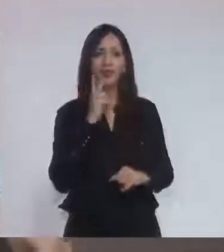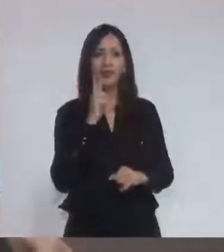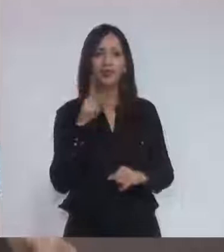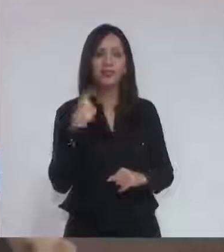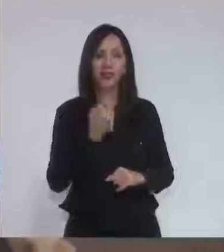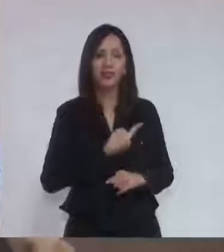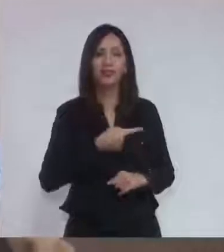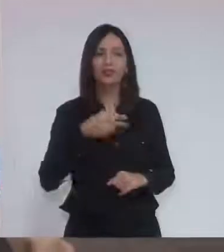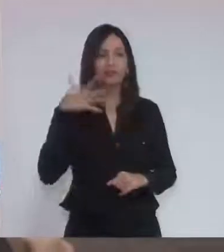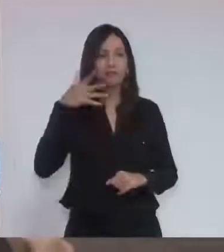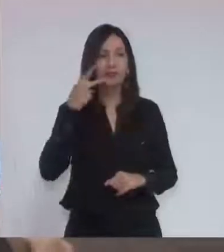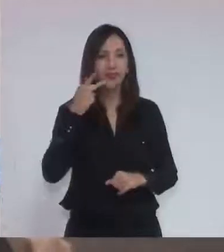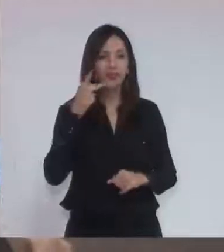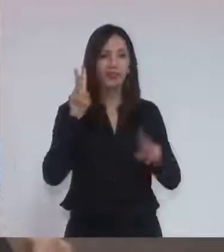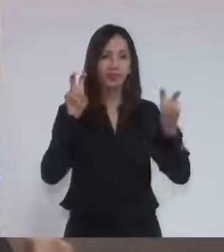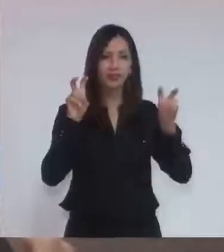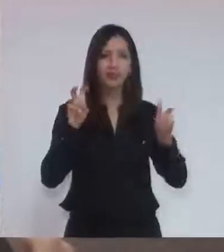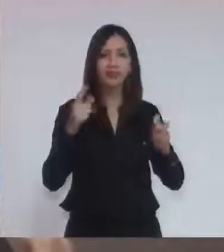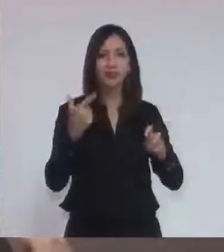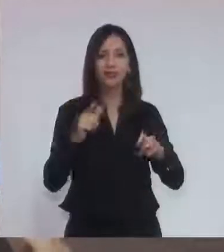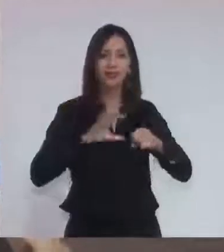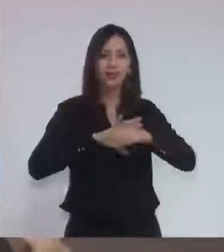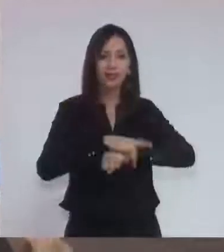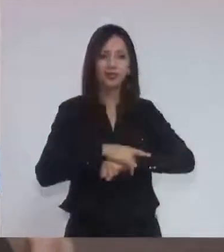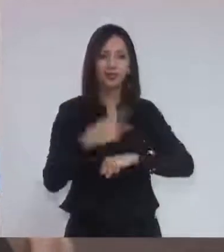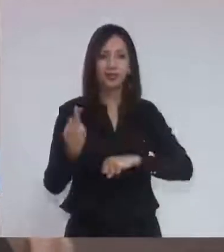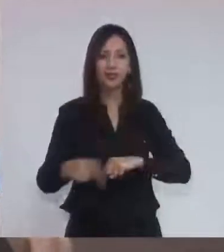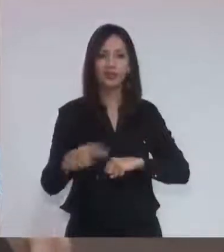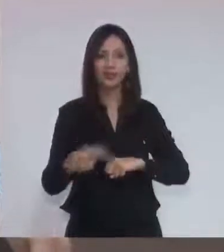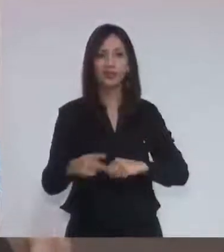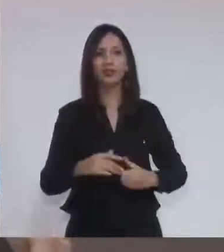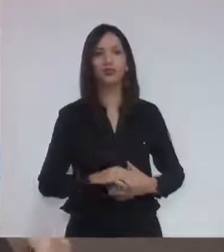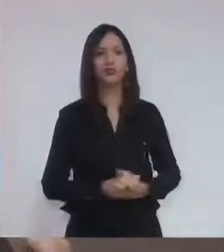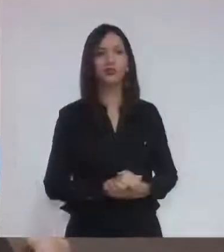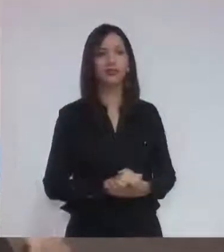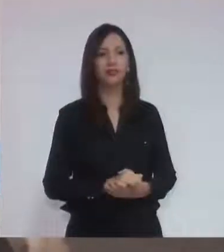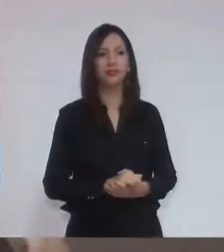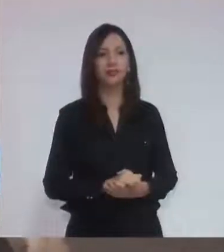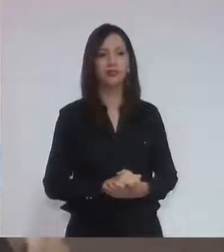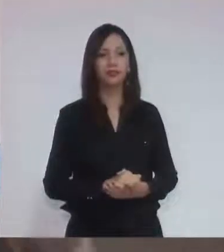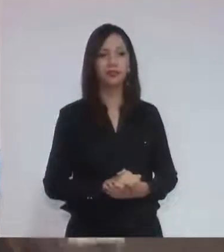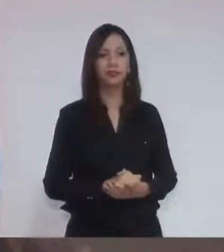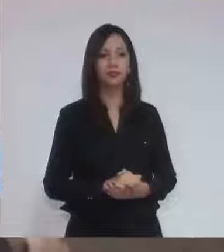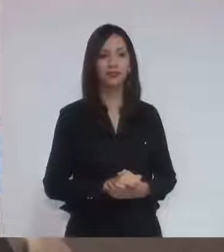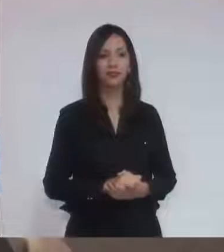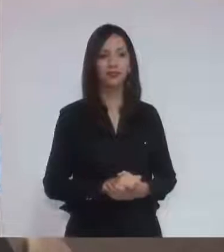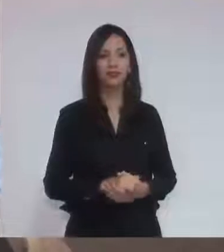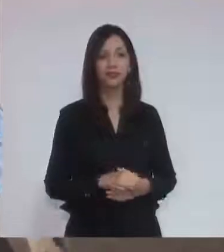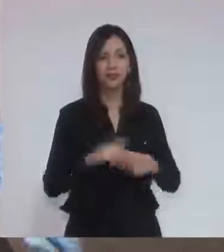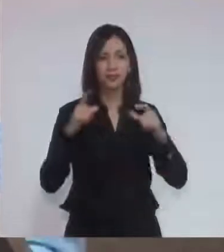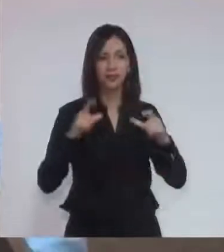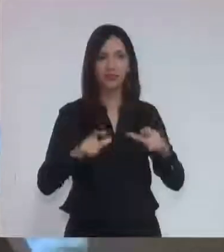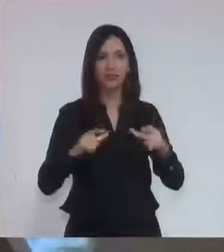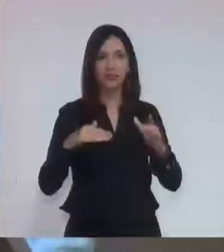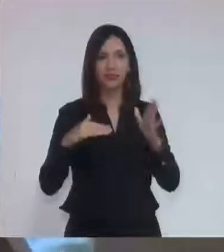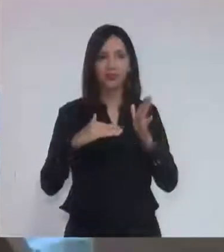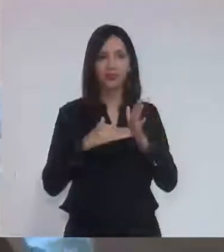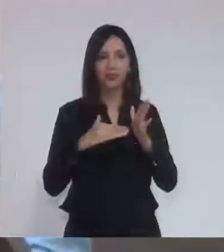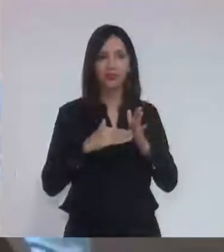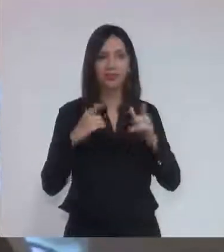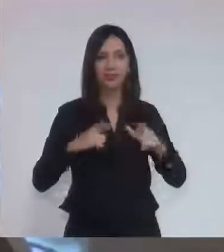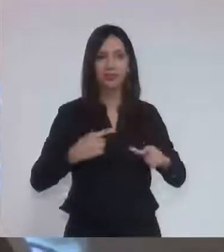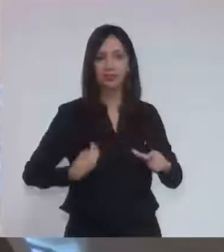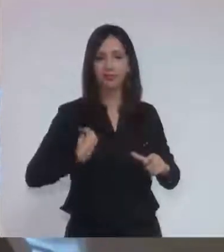falas, novamente a questão da insegurança na cidade. Esse final de semana, no local onde eu moro, e